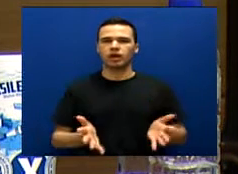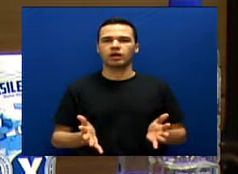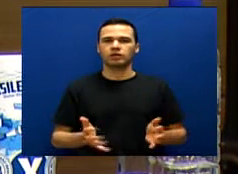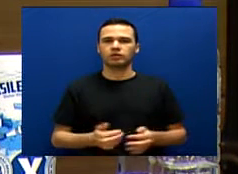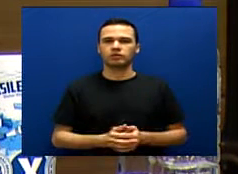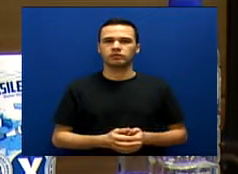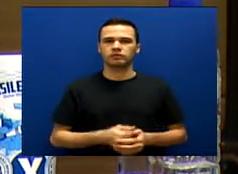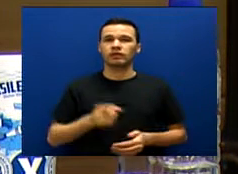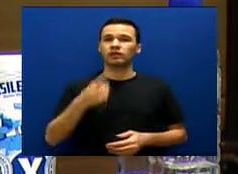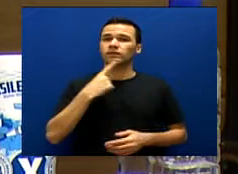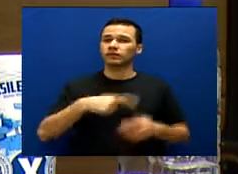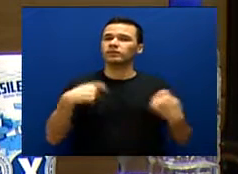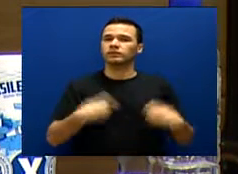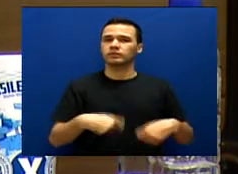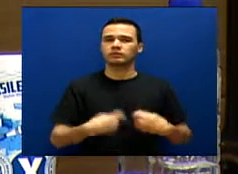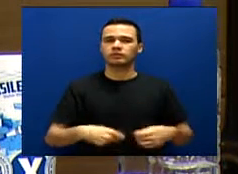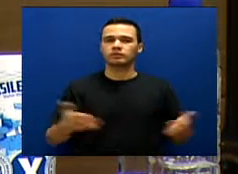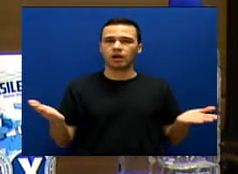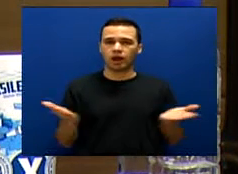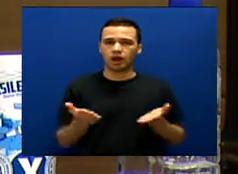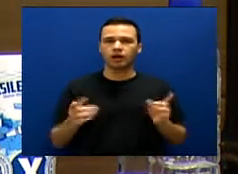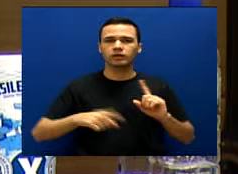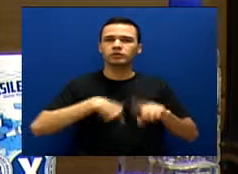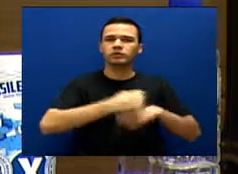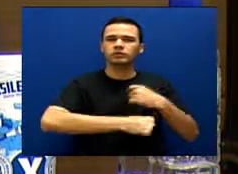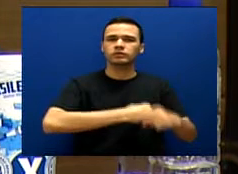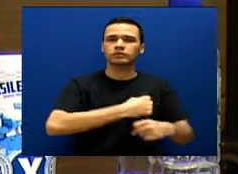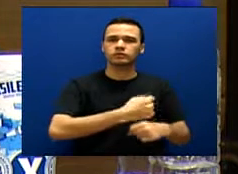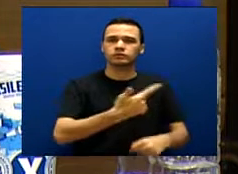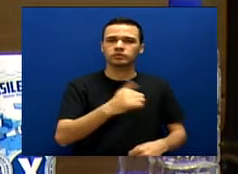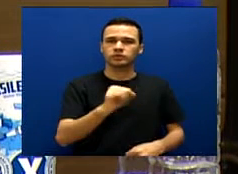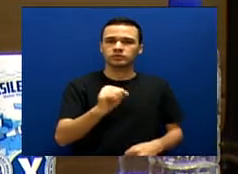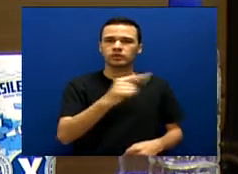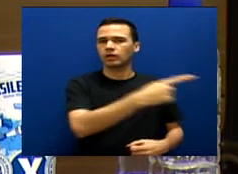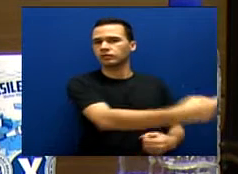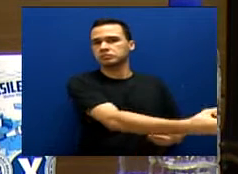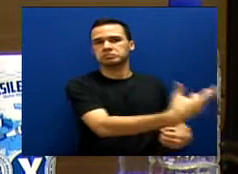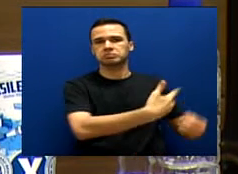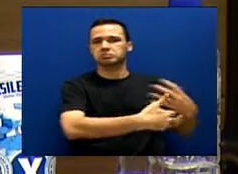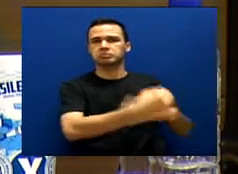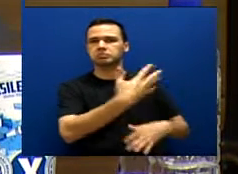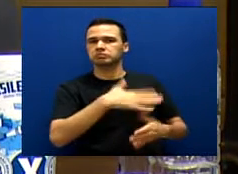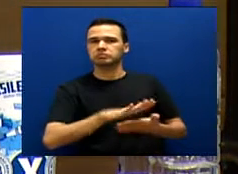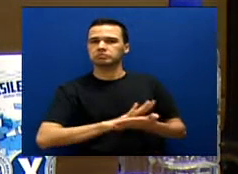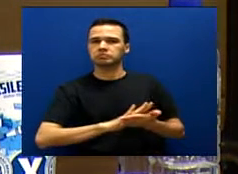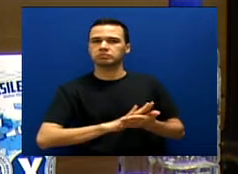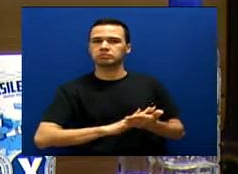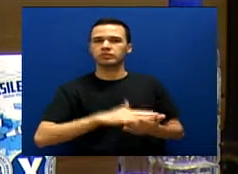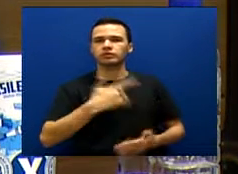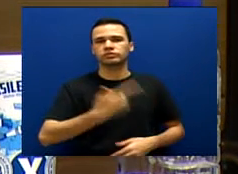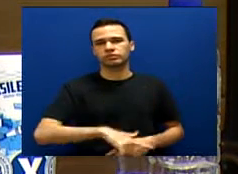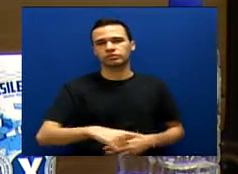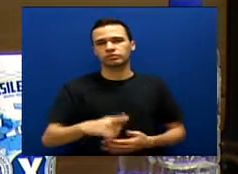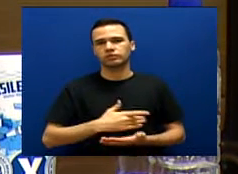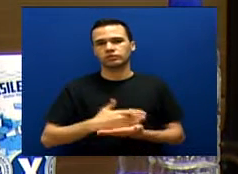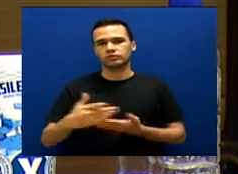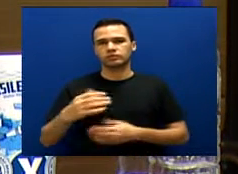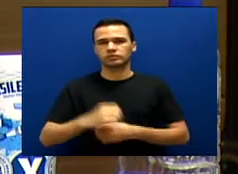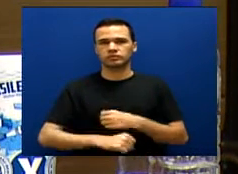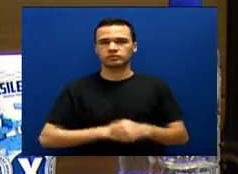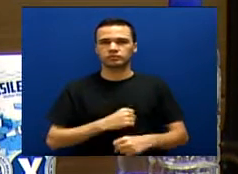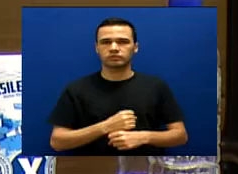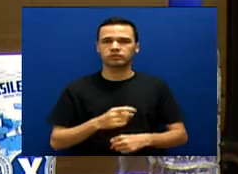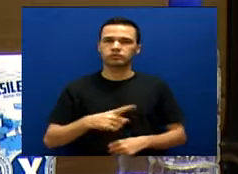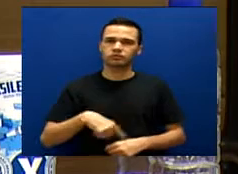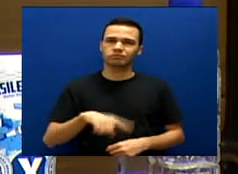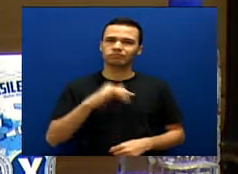se a gente não fizer isso agora, vai acontecer que no próximo ano os alunos não recebam novamente esse kit logo no início do ano letivo. Então,